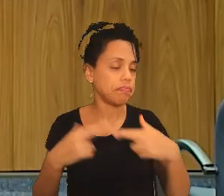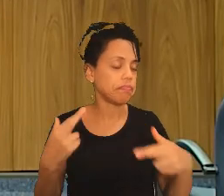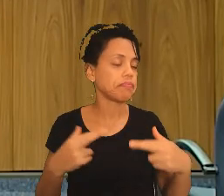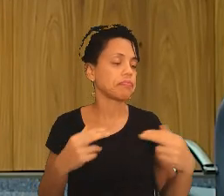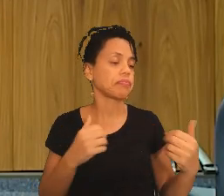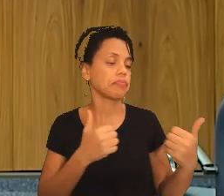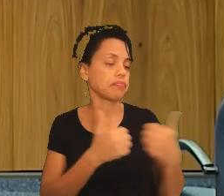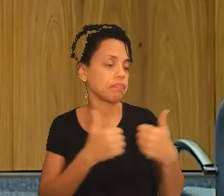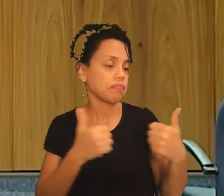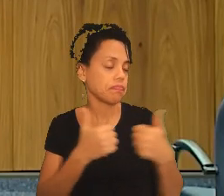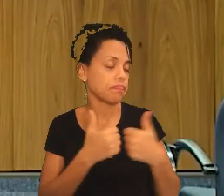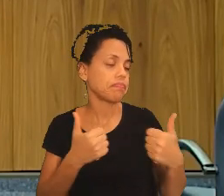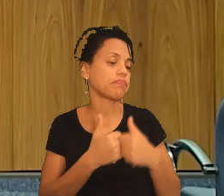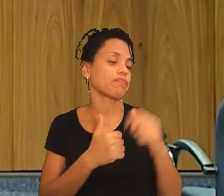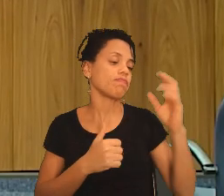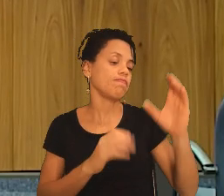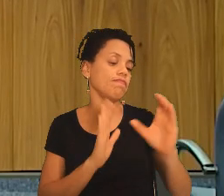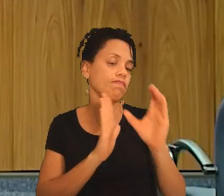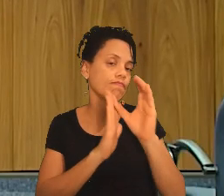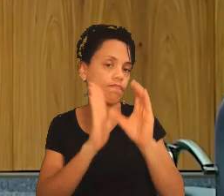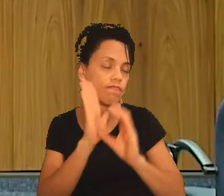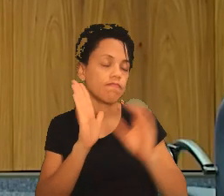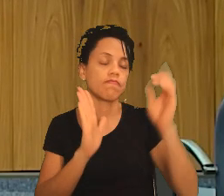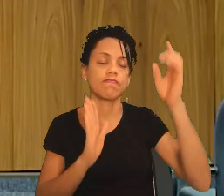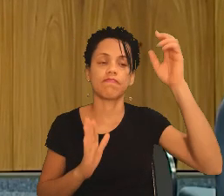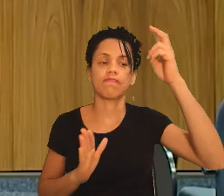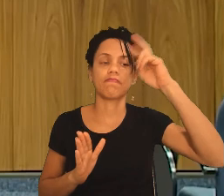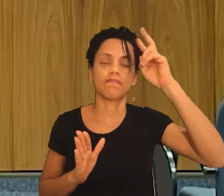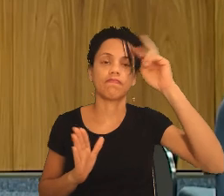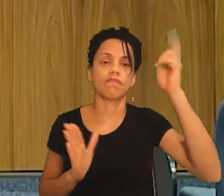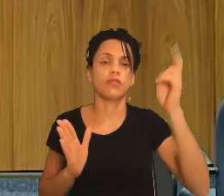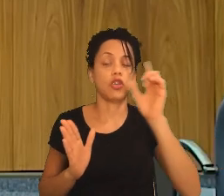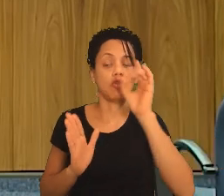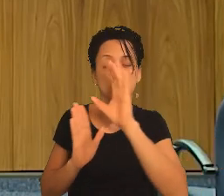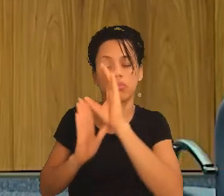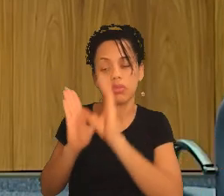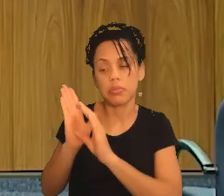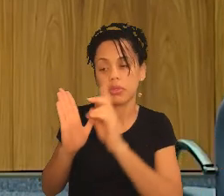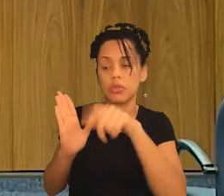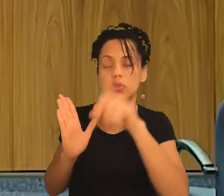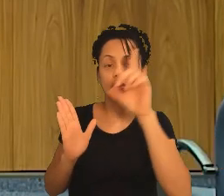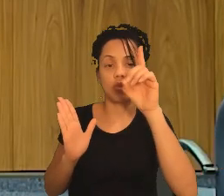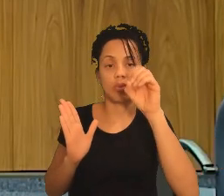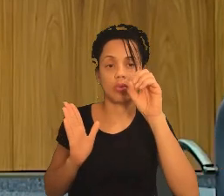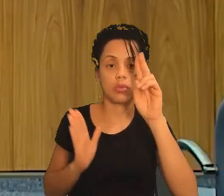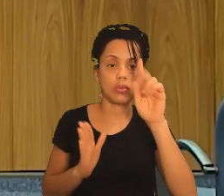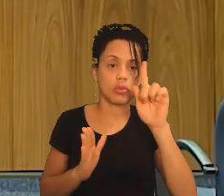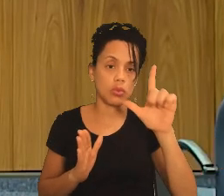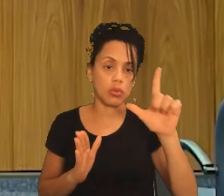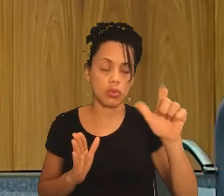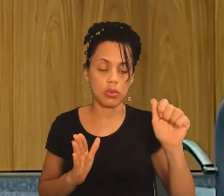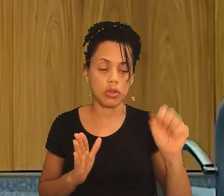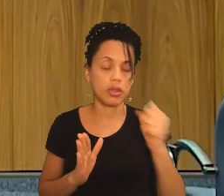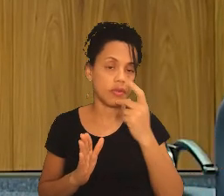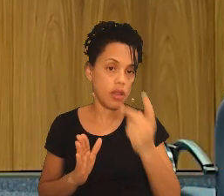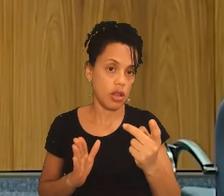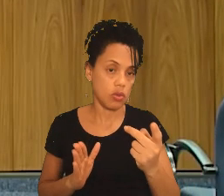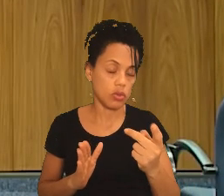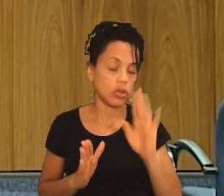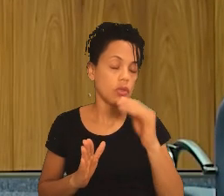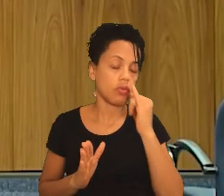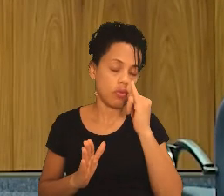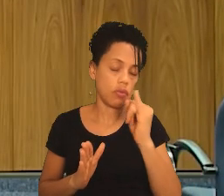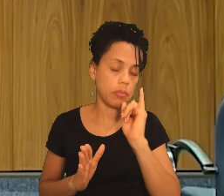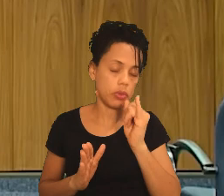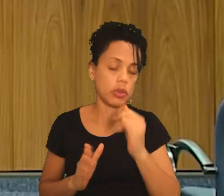atualidade, né? A privação de territórios, as situações de vulnerabilidade, muitas vezes, têm uma relação muito próxima com